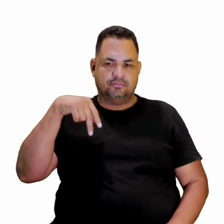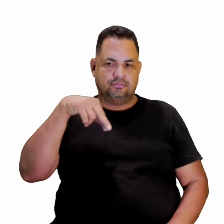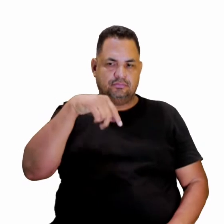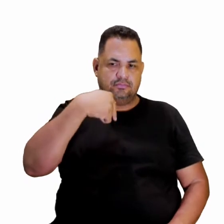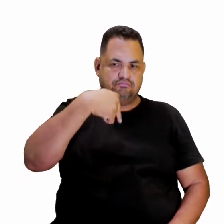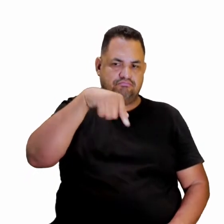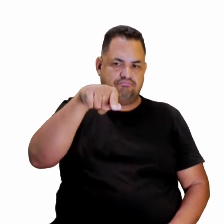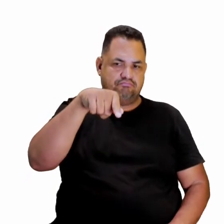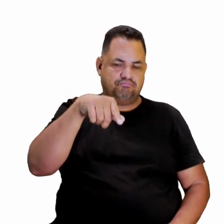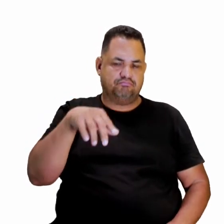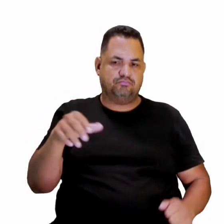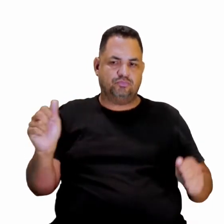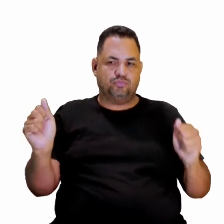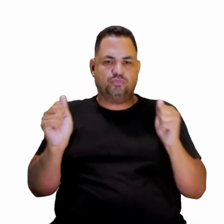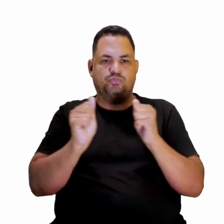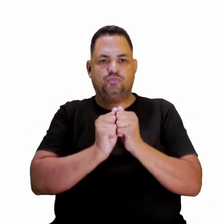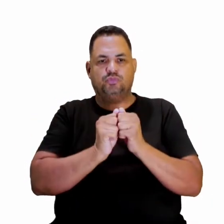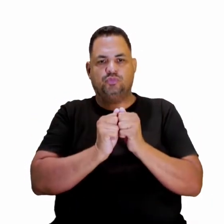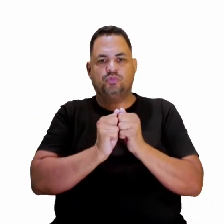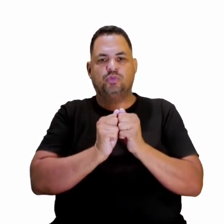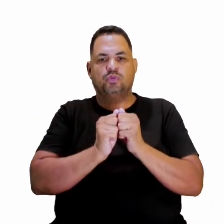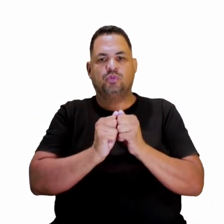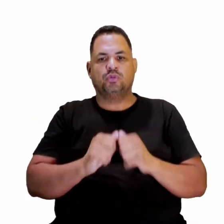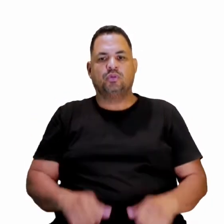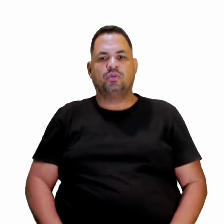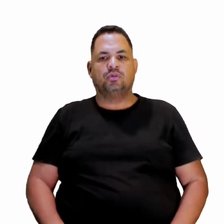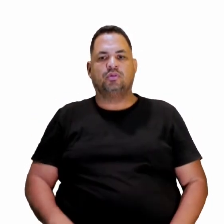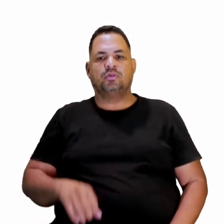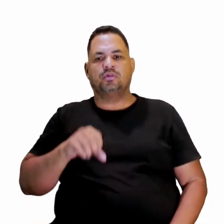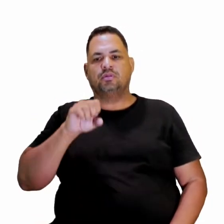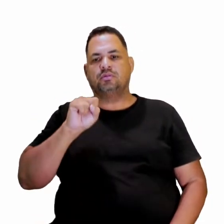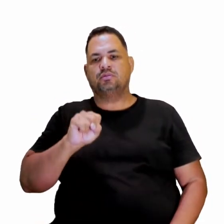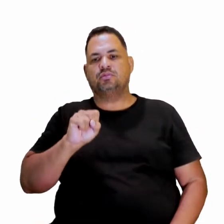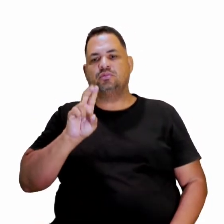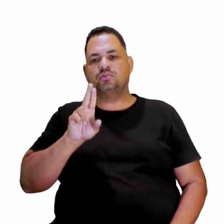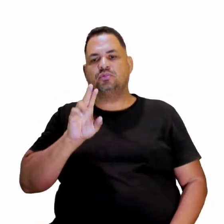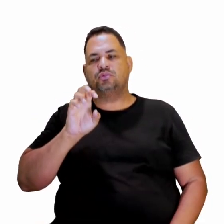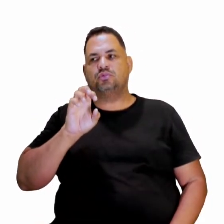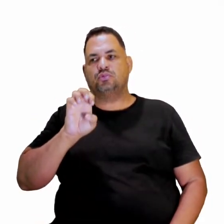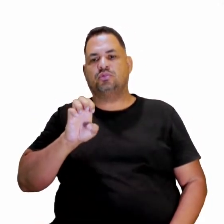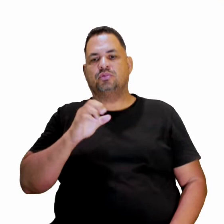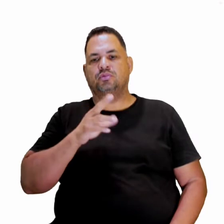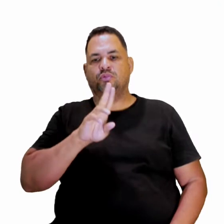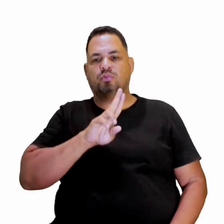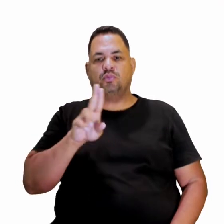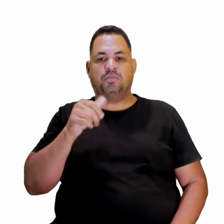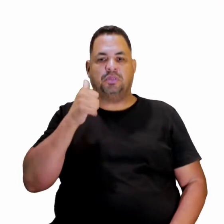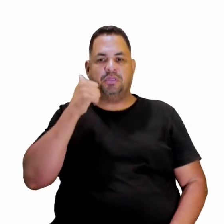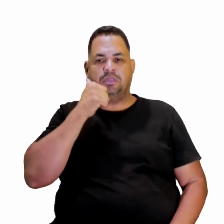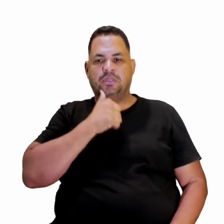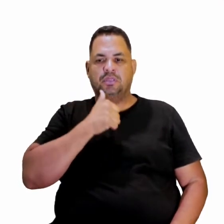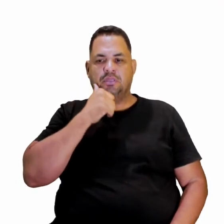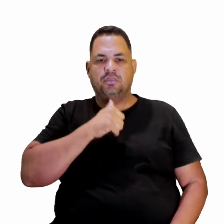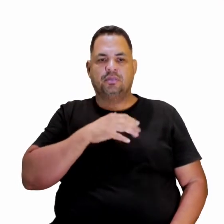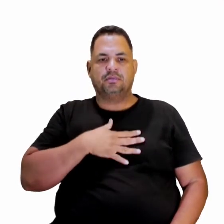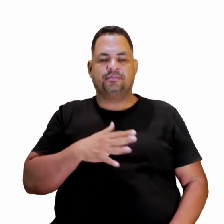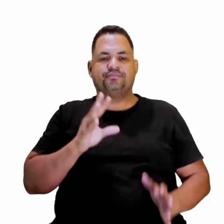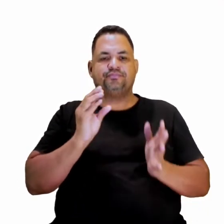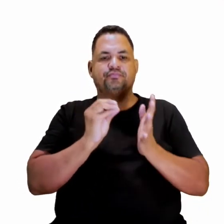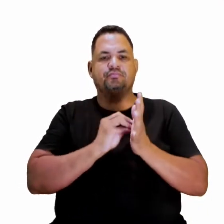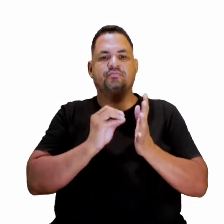casa com a Sue. Sue Black, nome dela. Então, eu acredito que aqui a gente vai colocar o